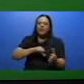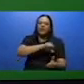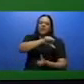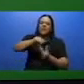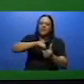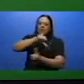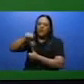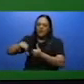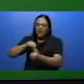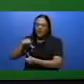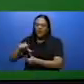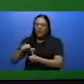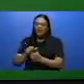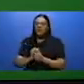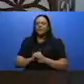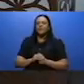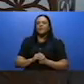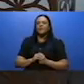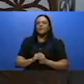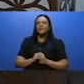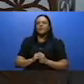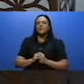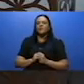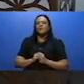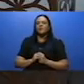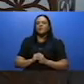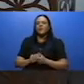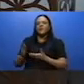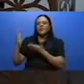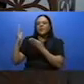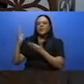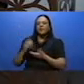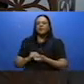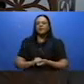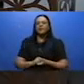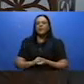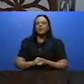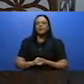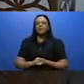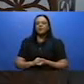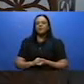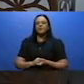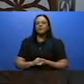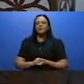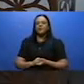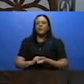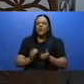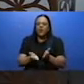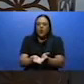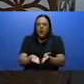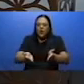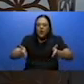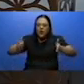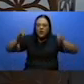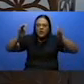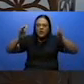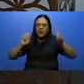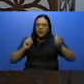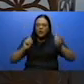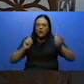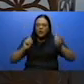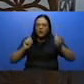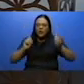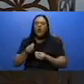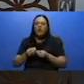né? Olha, aí ainda nessa mesma página tem esse aqui, ó. É um caldeirão feito de